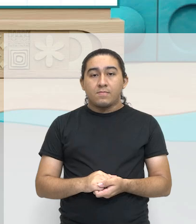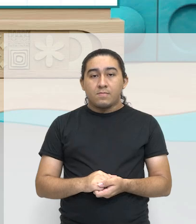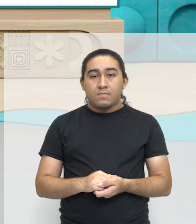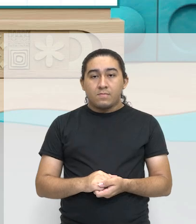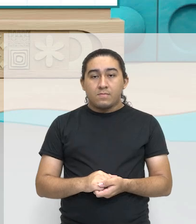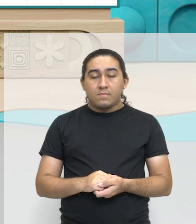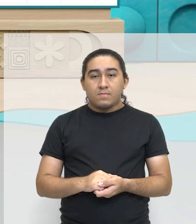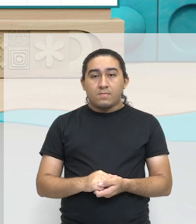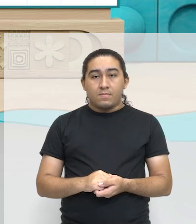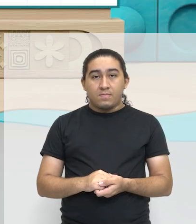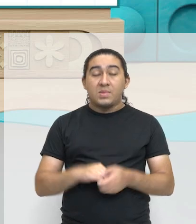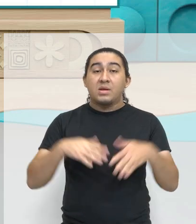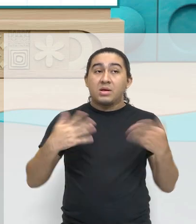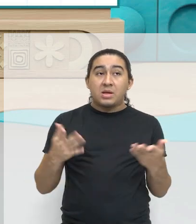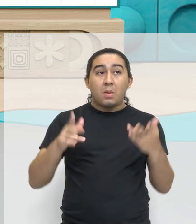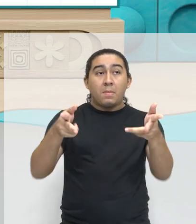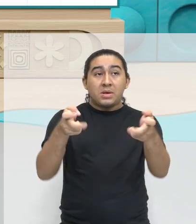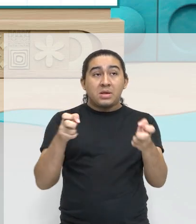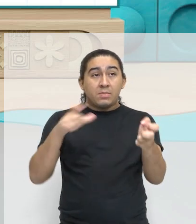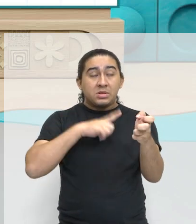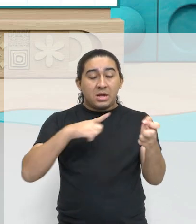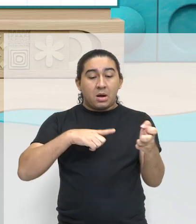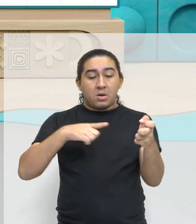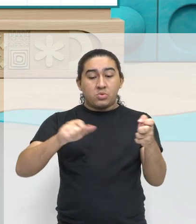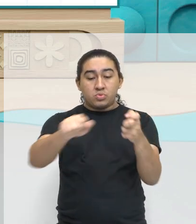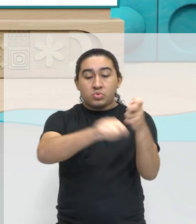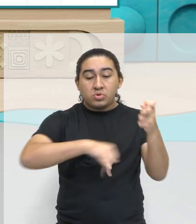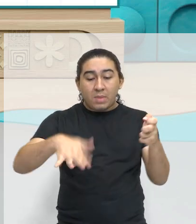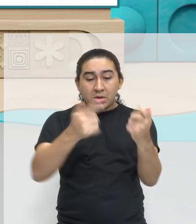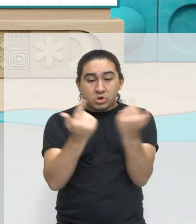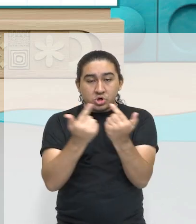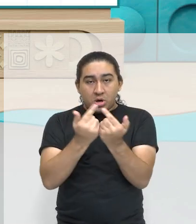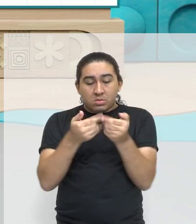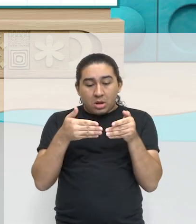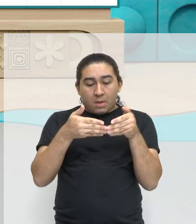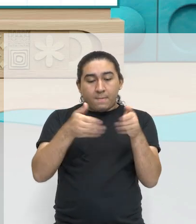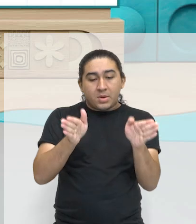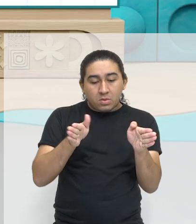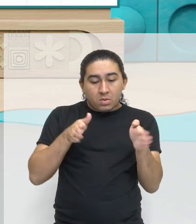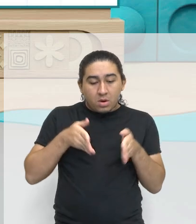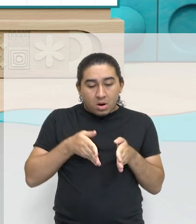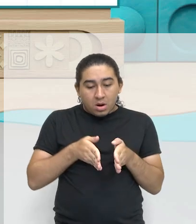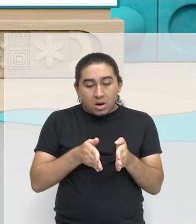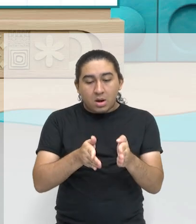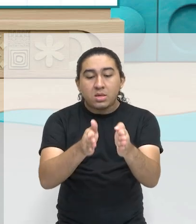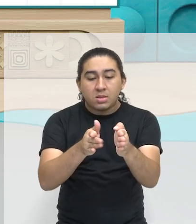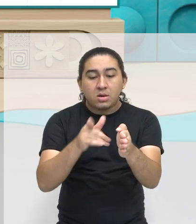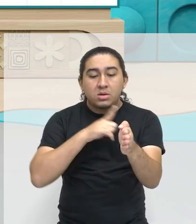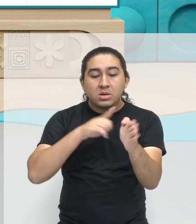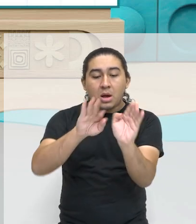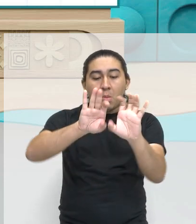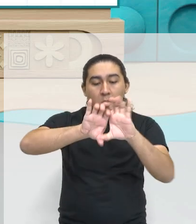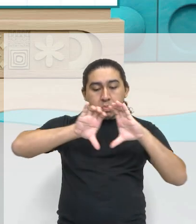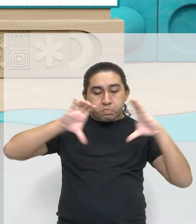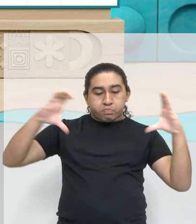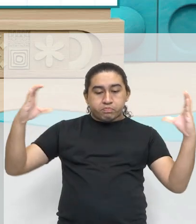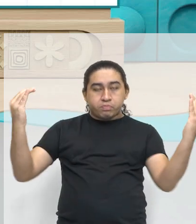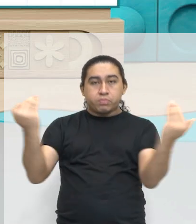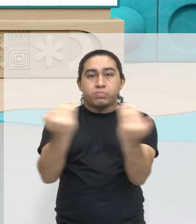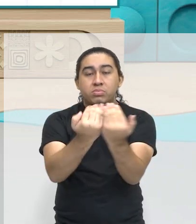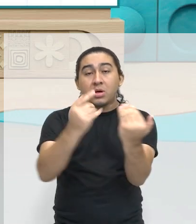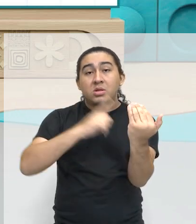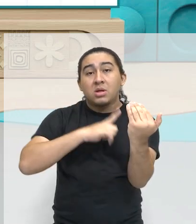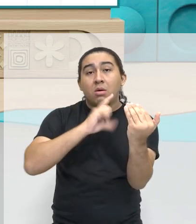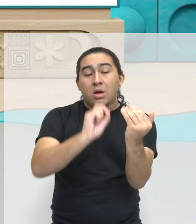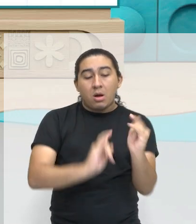Molière, Rossini, Mozart e Verdi. Então, o que é? Aí na sala, vocês estão vendo